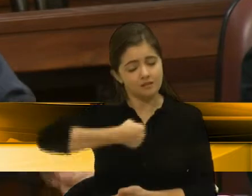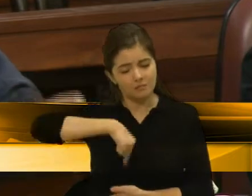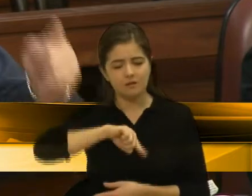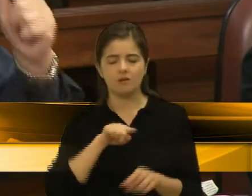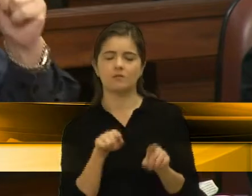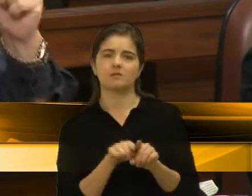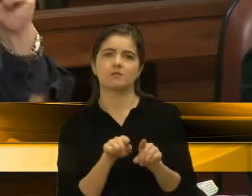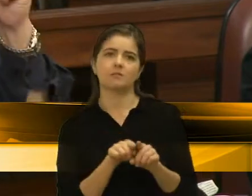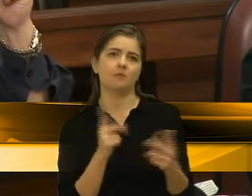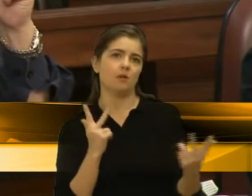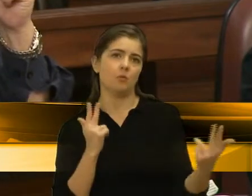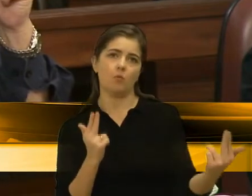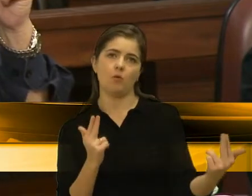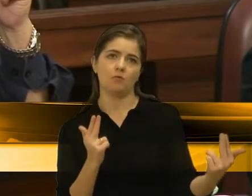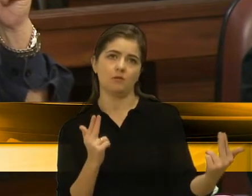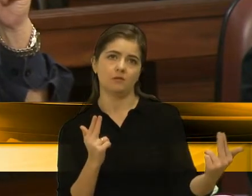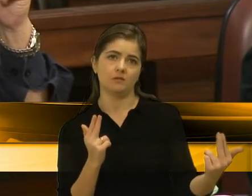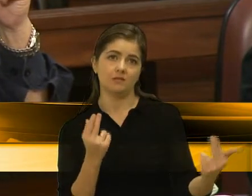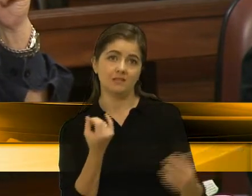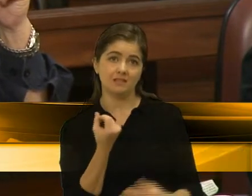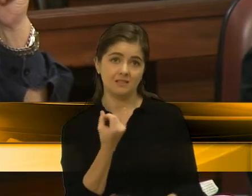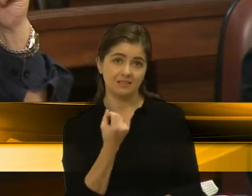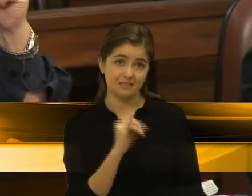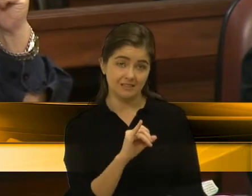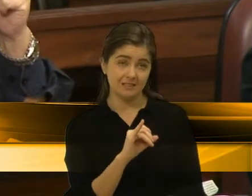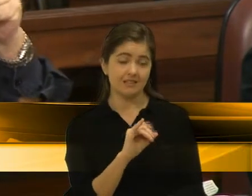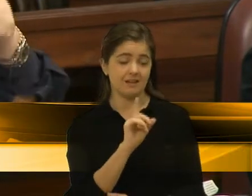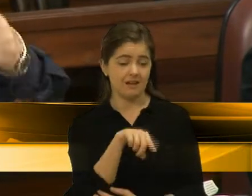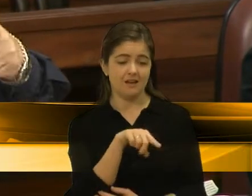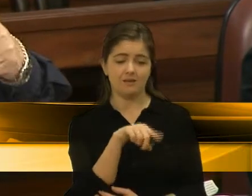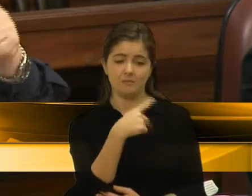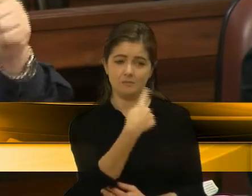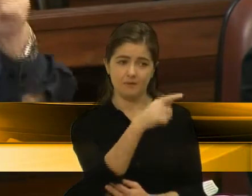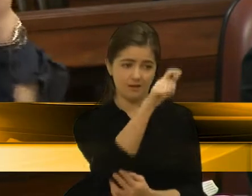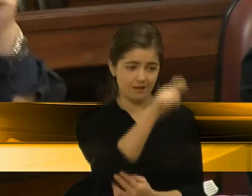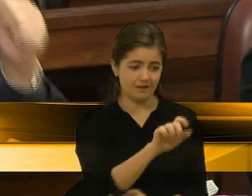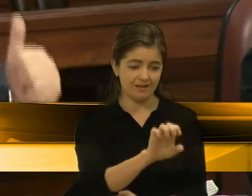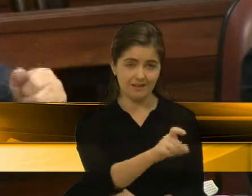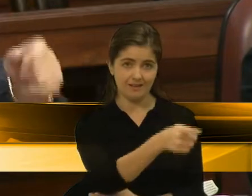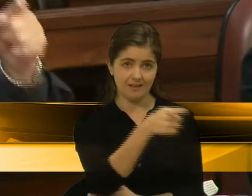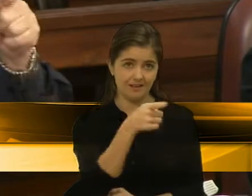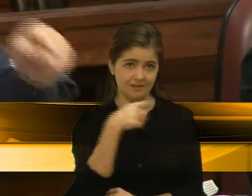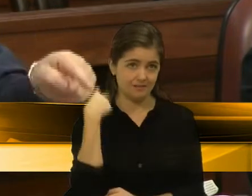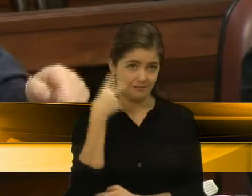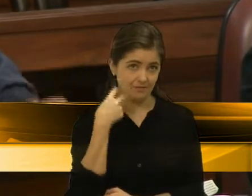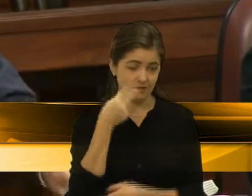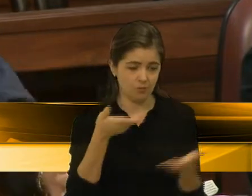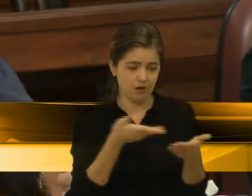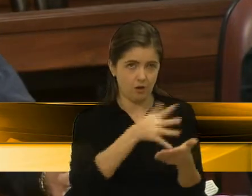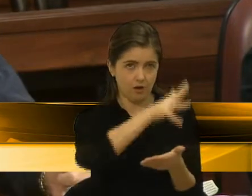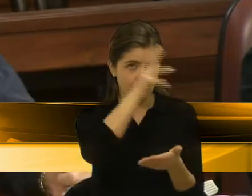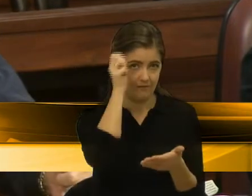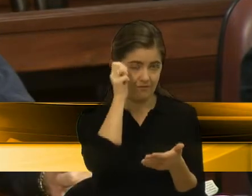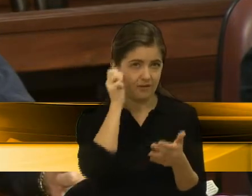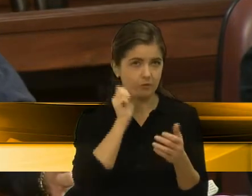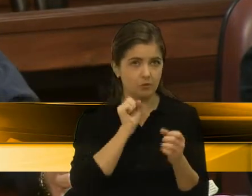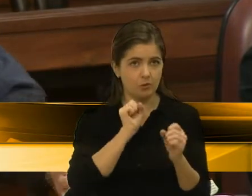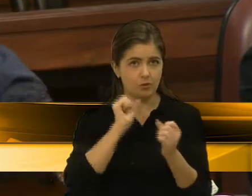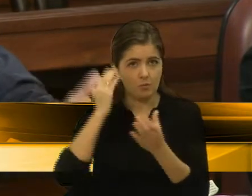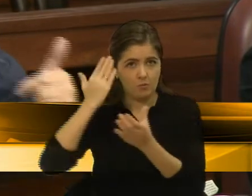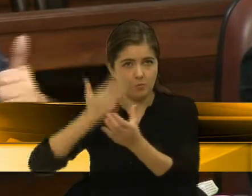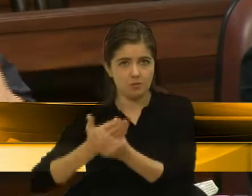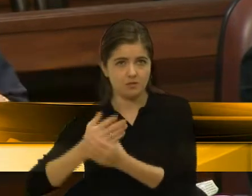Tá? Então, se vale para o vereador, para o ex-vereador Daniel Guerra, atual prefeito, processar o vereador